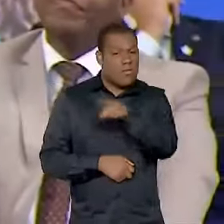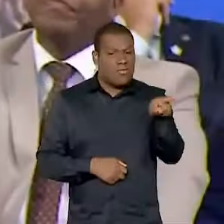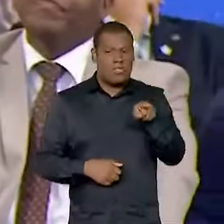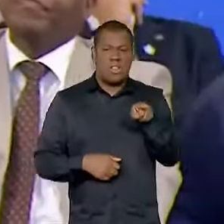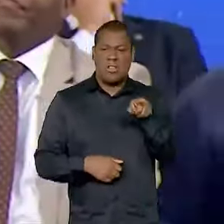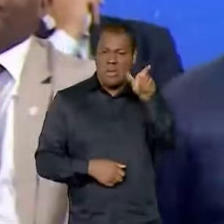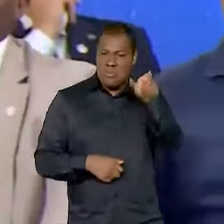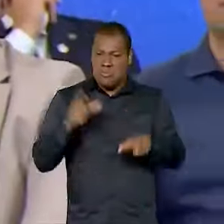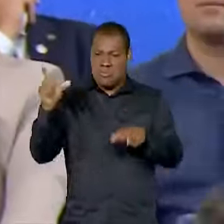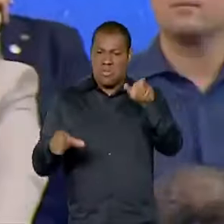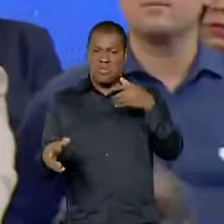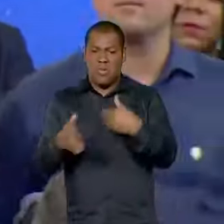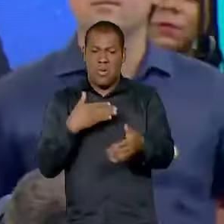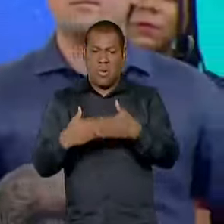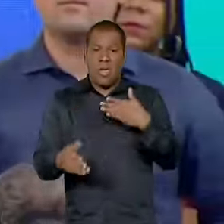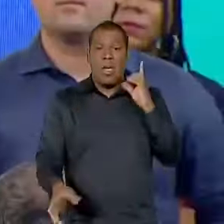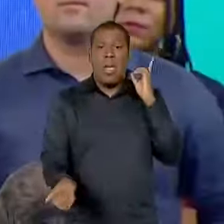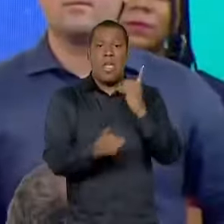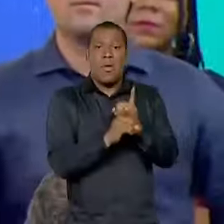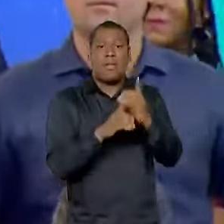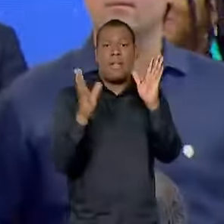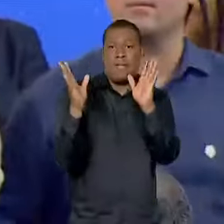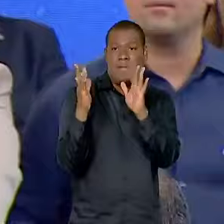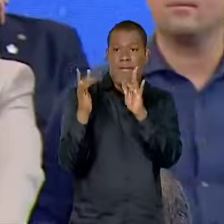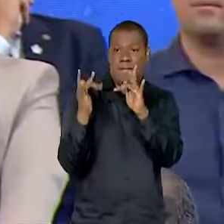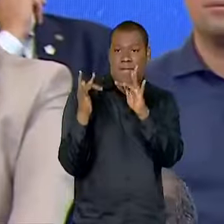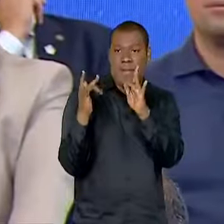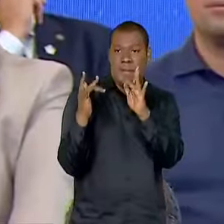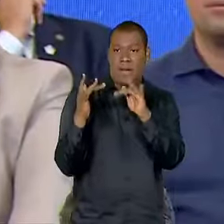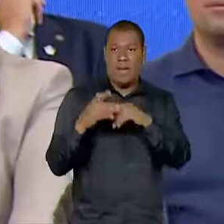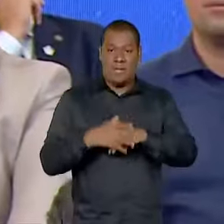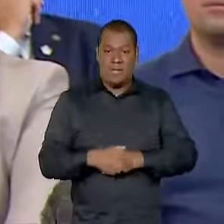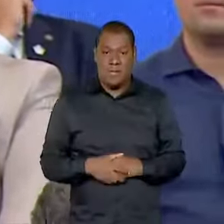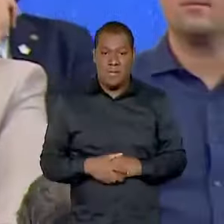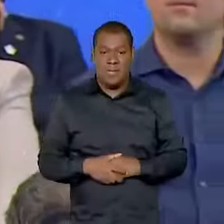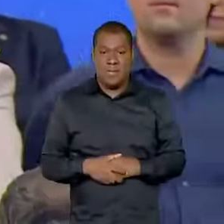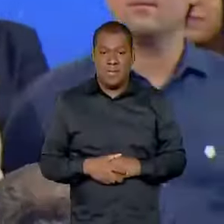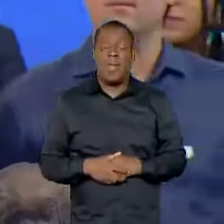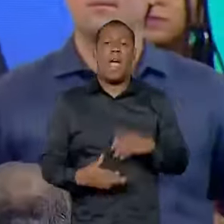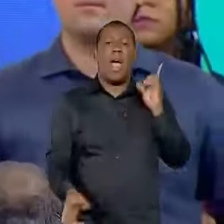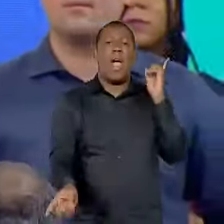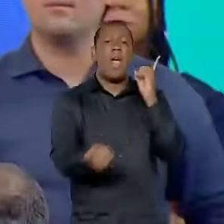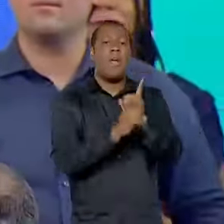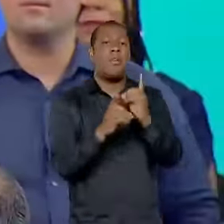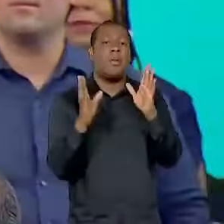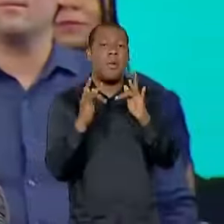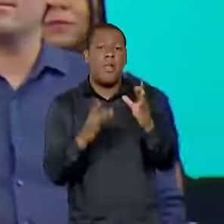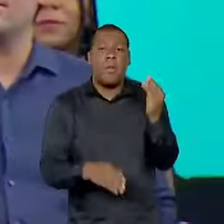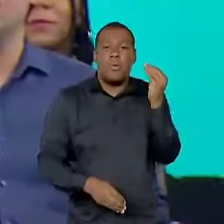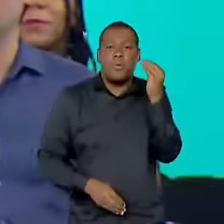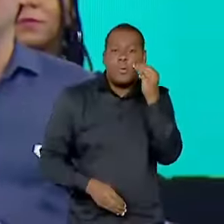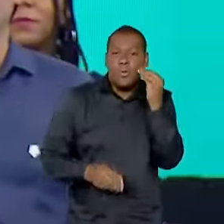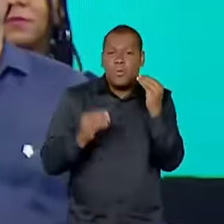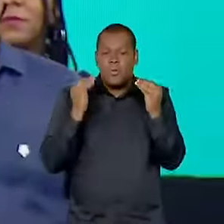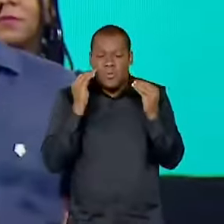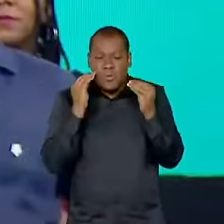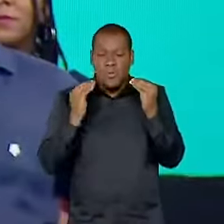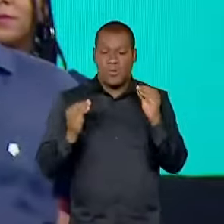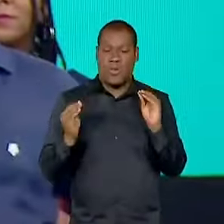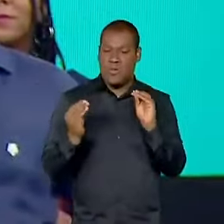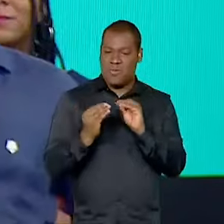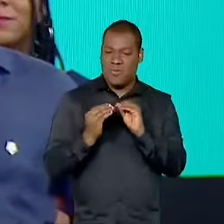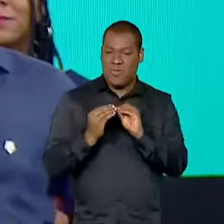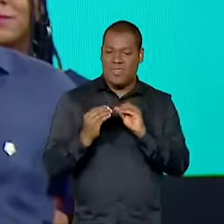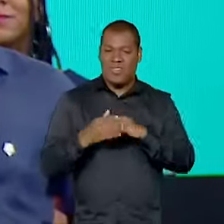vocês foi encontrar com a namorada ou com o namorado, pode se encontrar, dar um beijinho, mas depois falar: